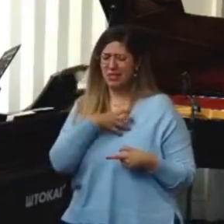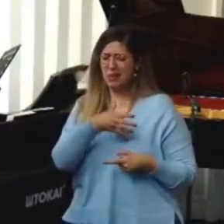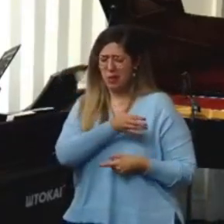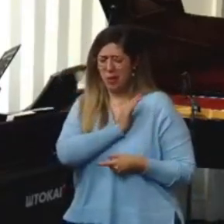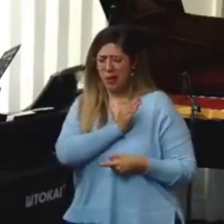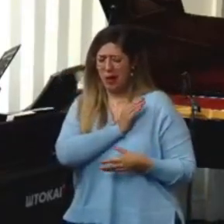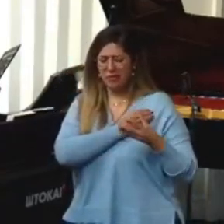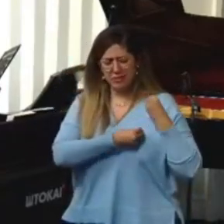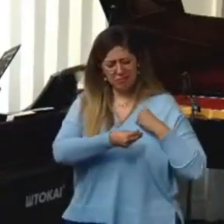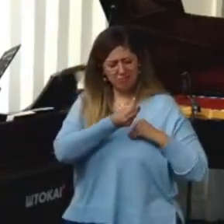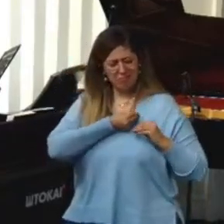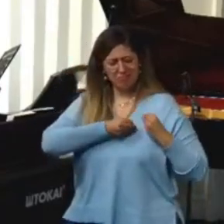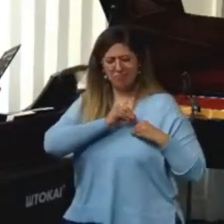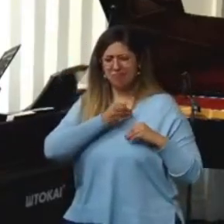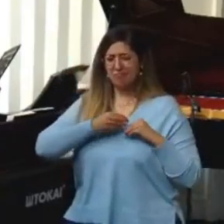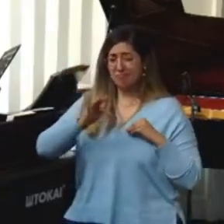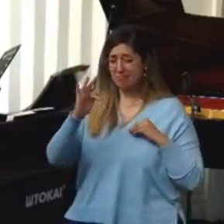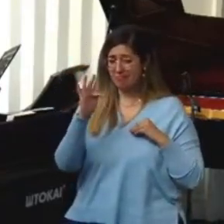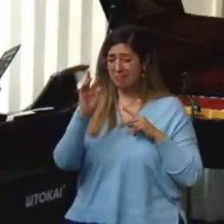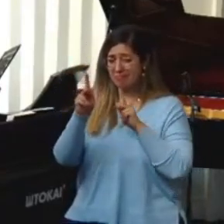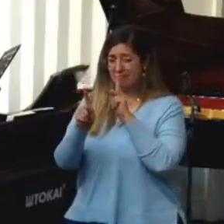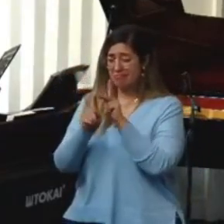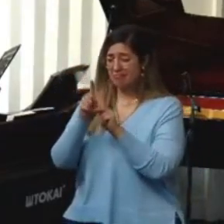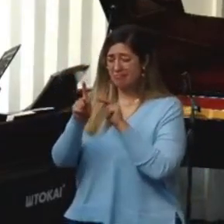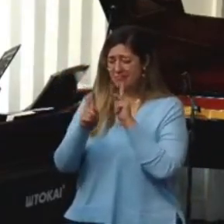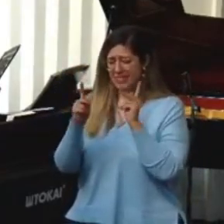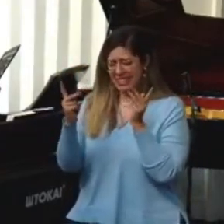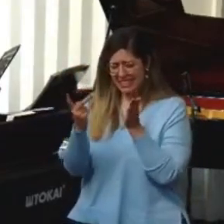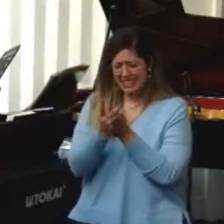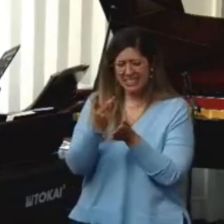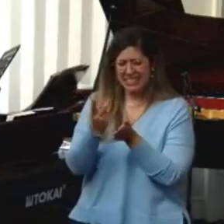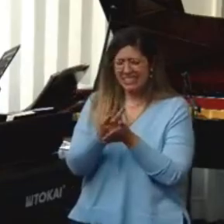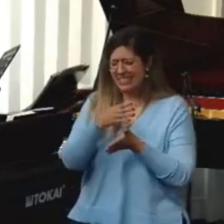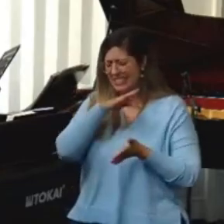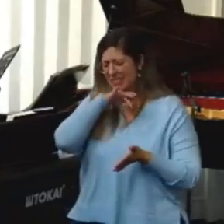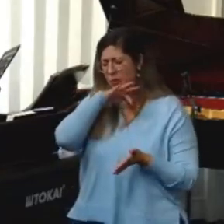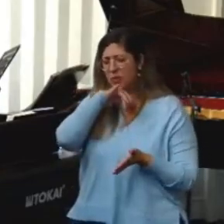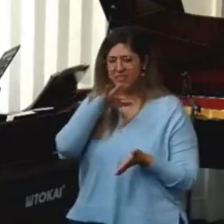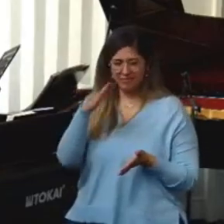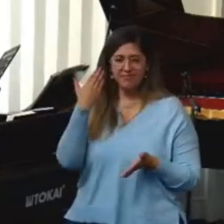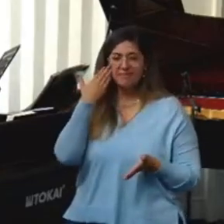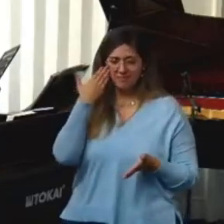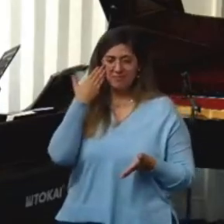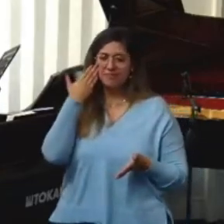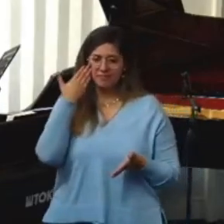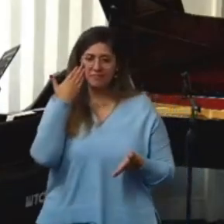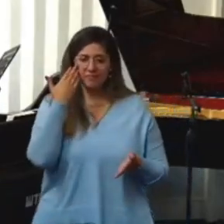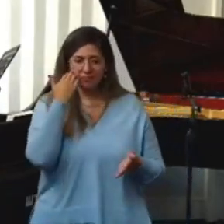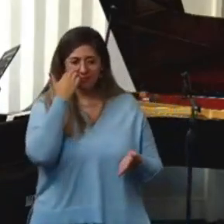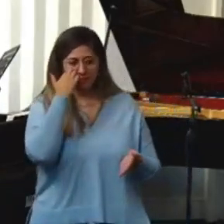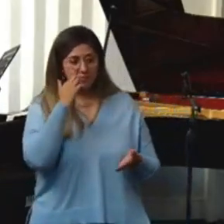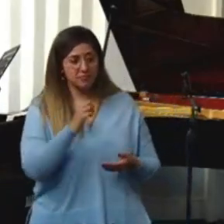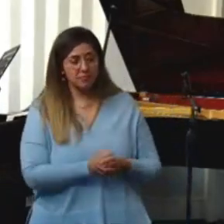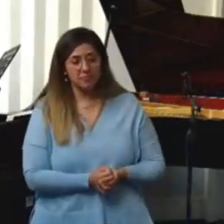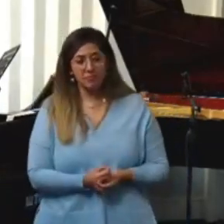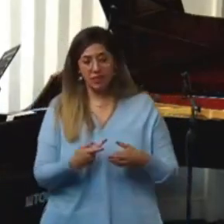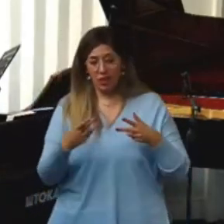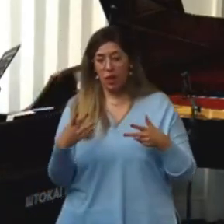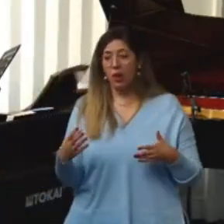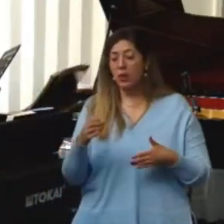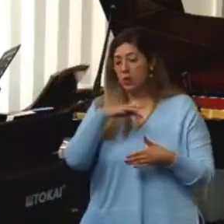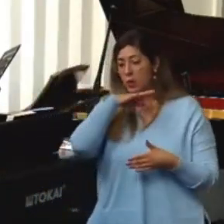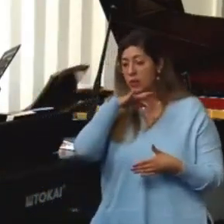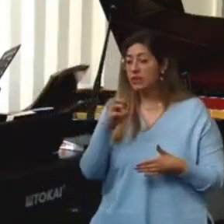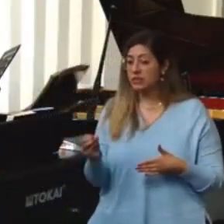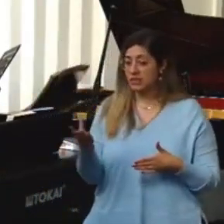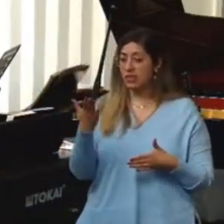pelos filisteus, porque os nossos atos são maus, tanto é que isso está no comecinho de tudo, em